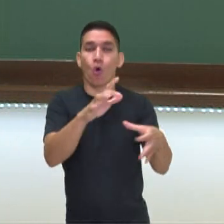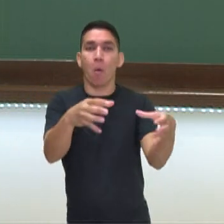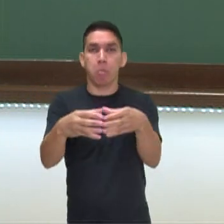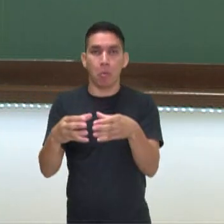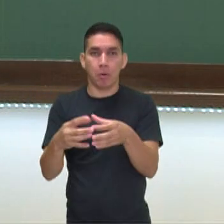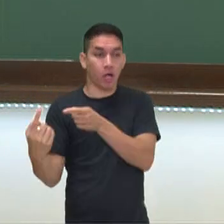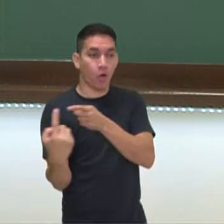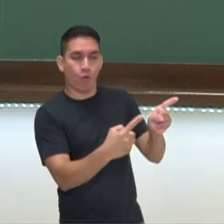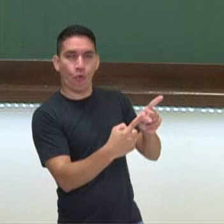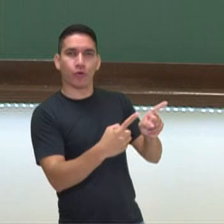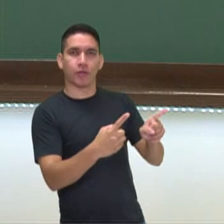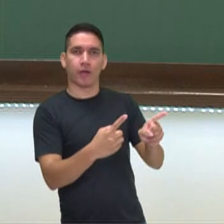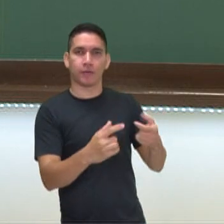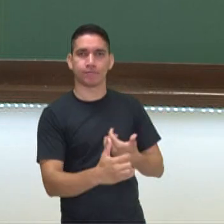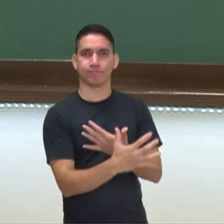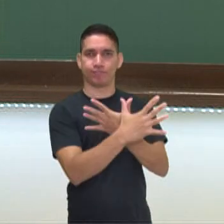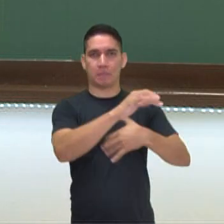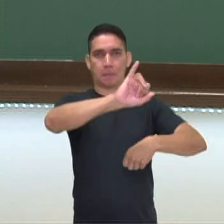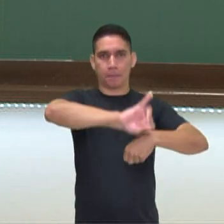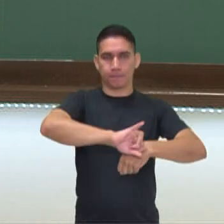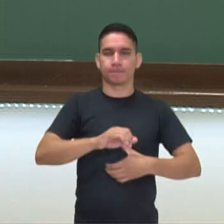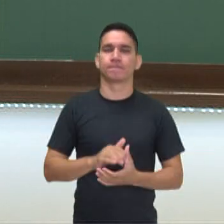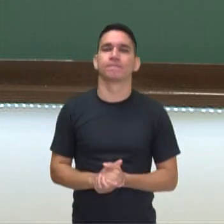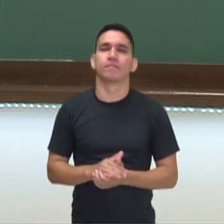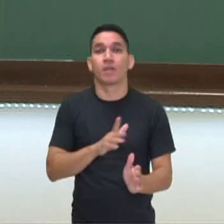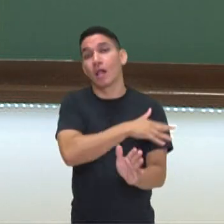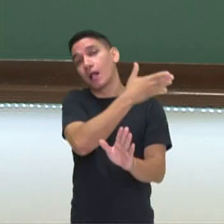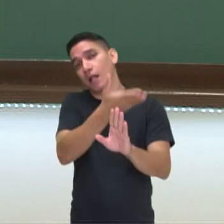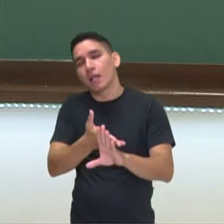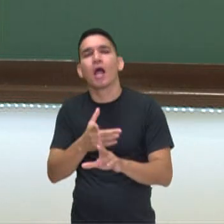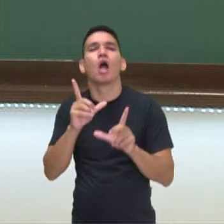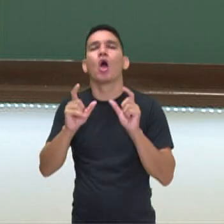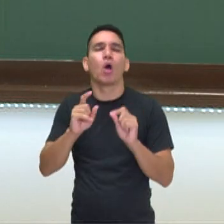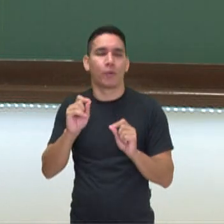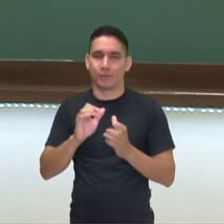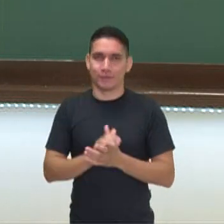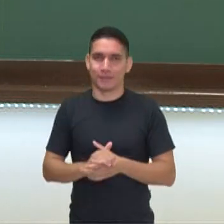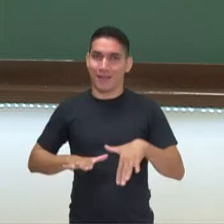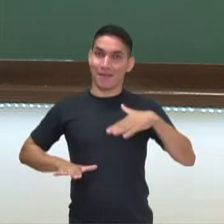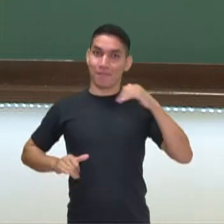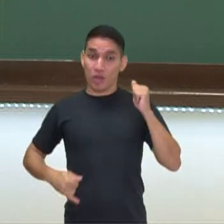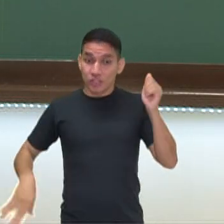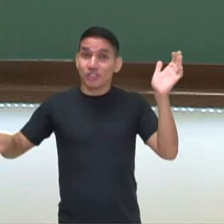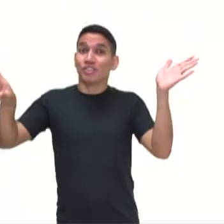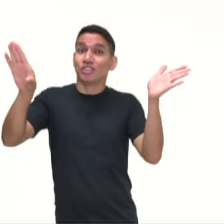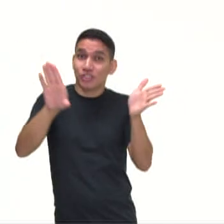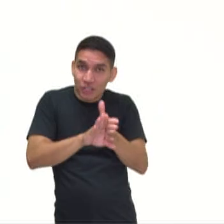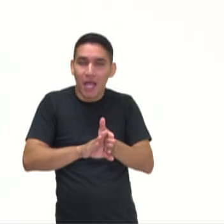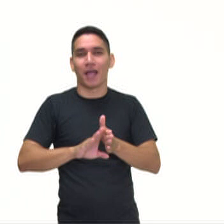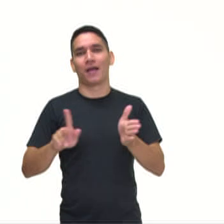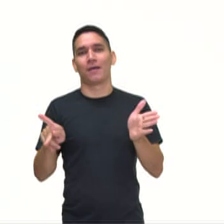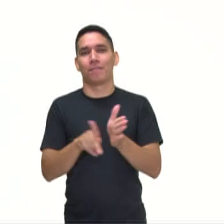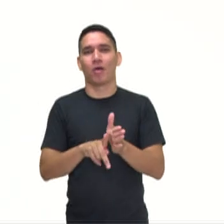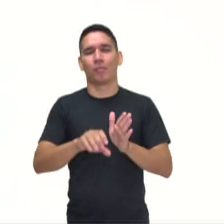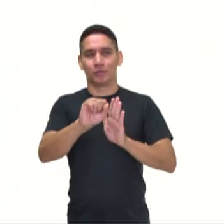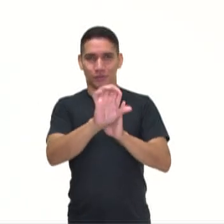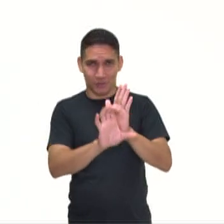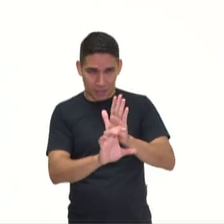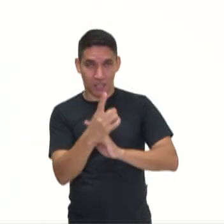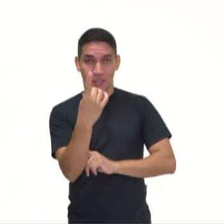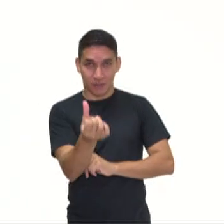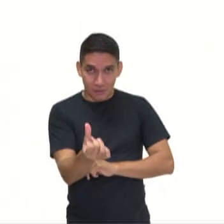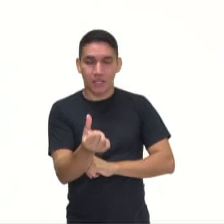desse império. Então aqui é a retomada, os espanhóis chegam no continente americano no século XVI